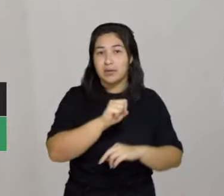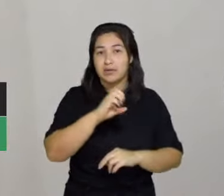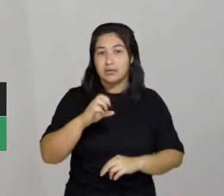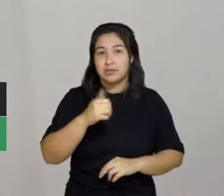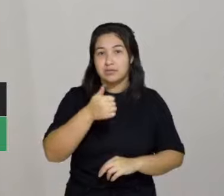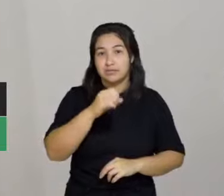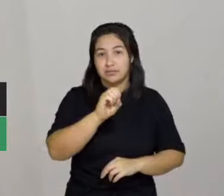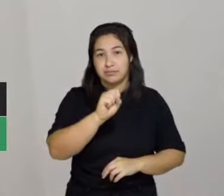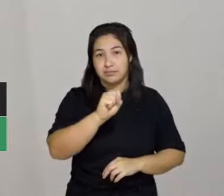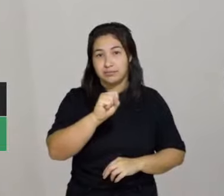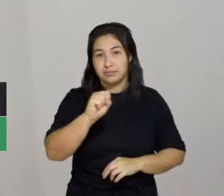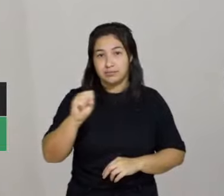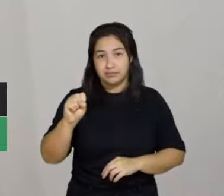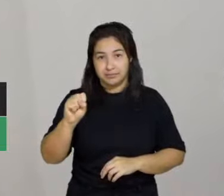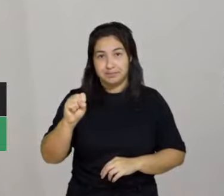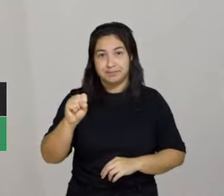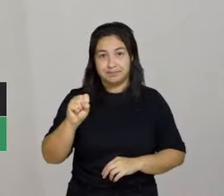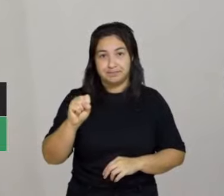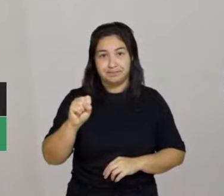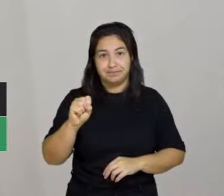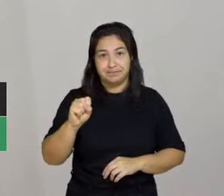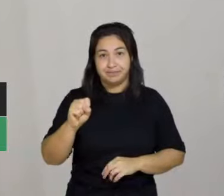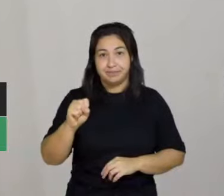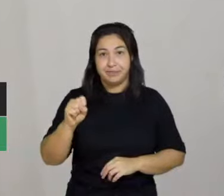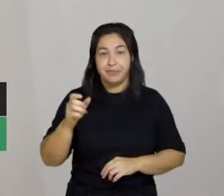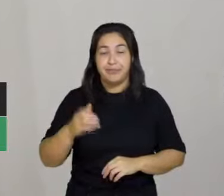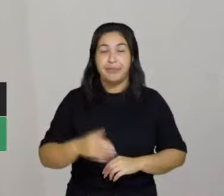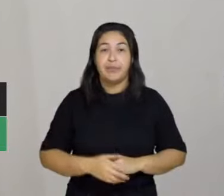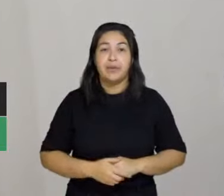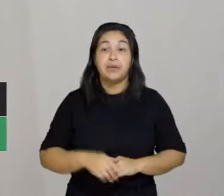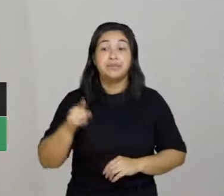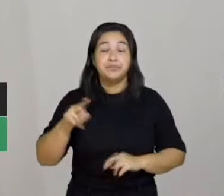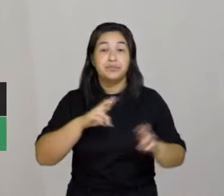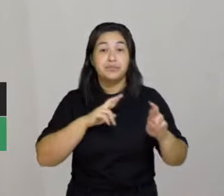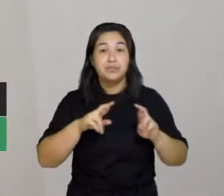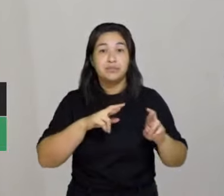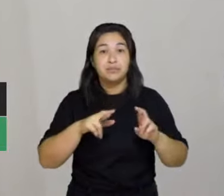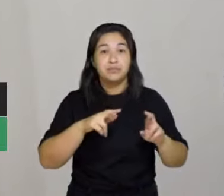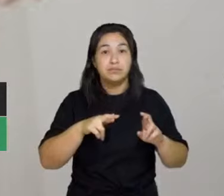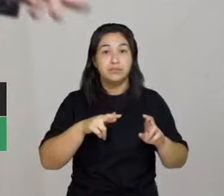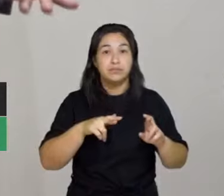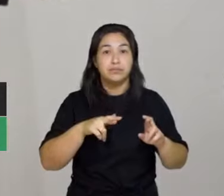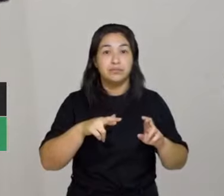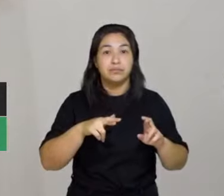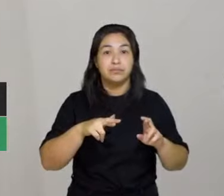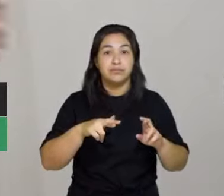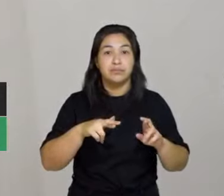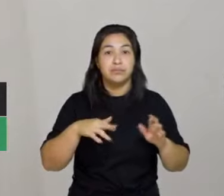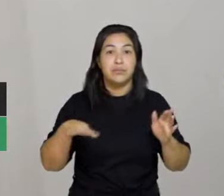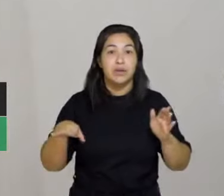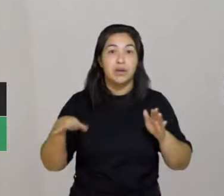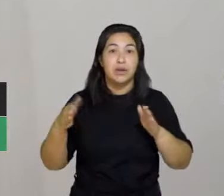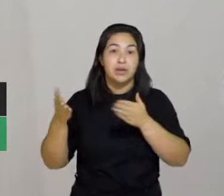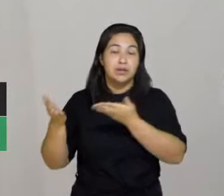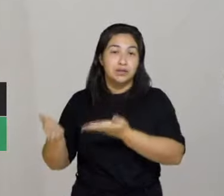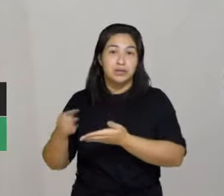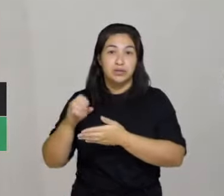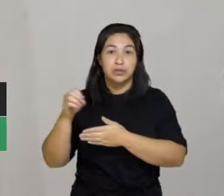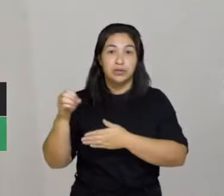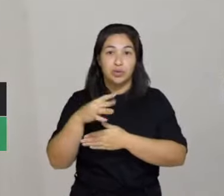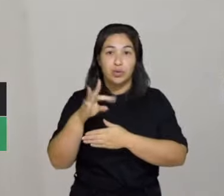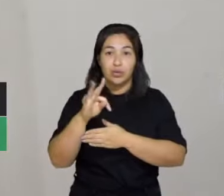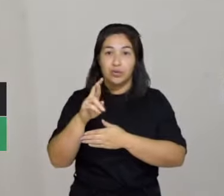deputado Emerson, a rodovia Gentil Batista Iarque, a rodovia que liga São João Batista, Nova Trento, a Brusque e vice-versa. É uma